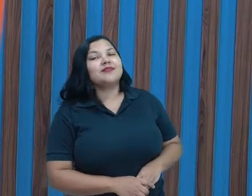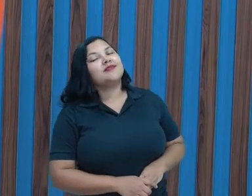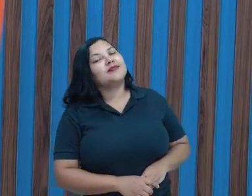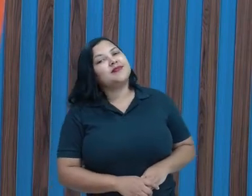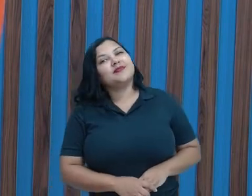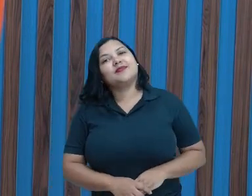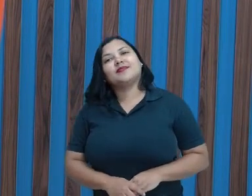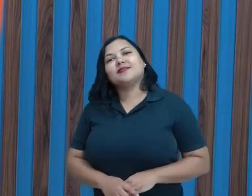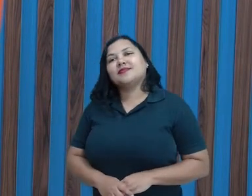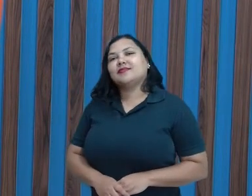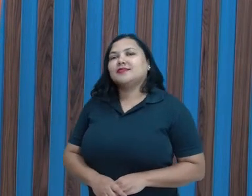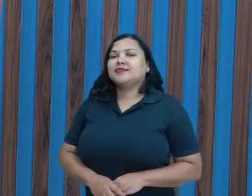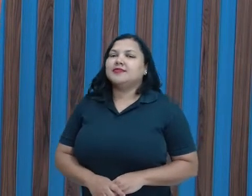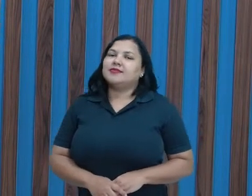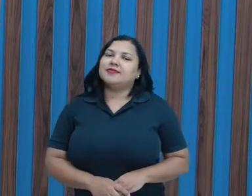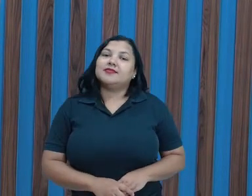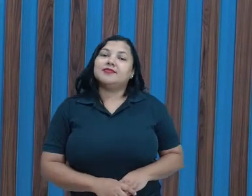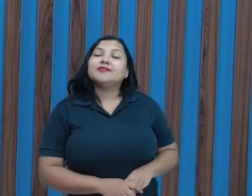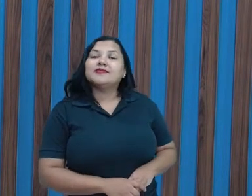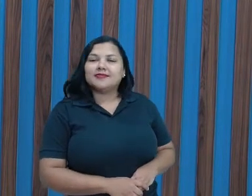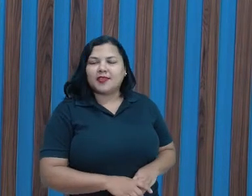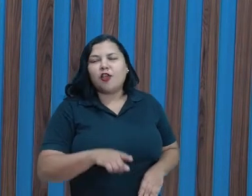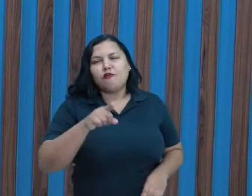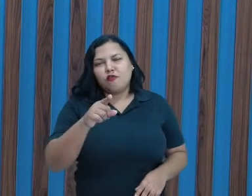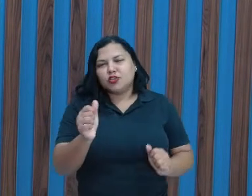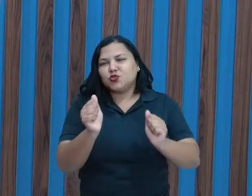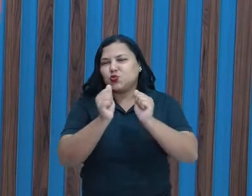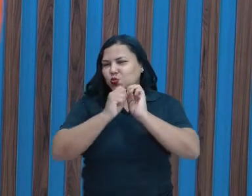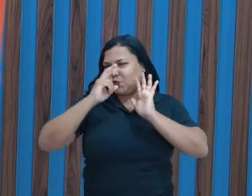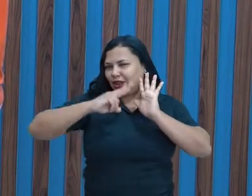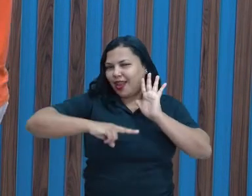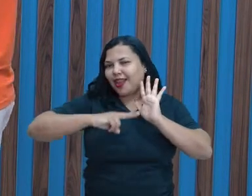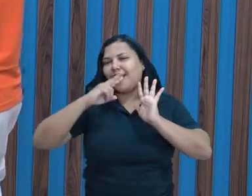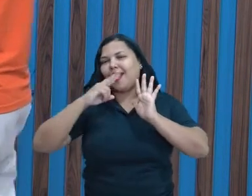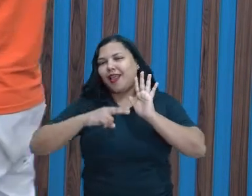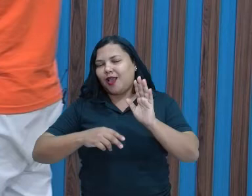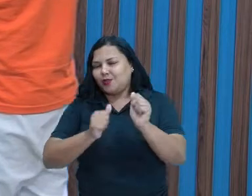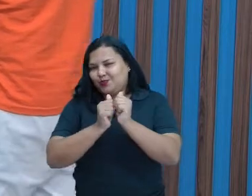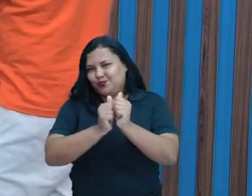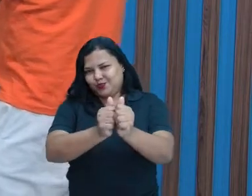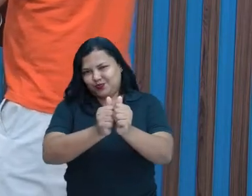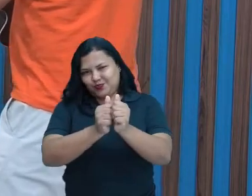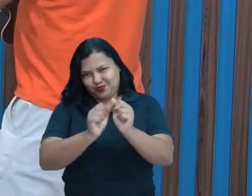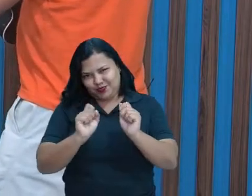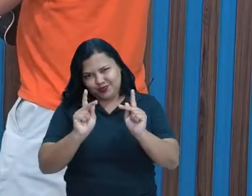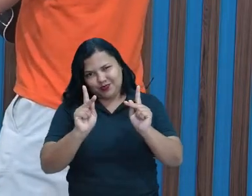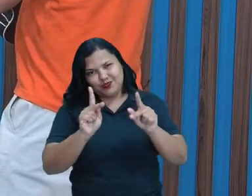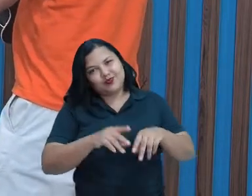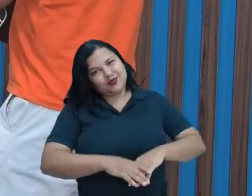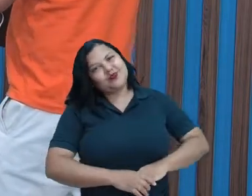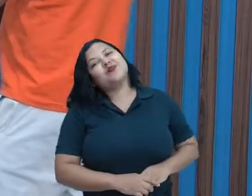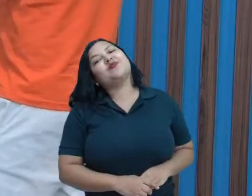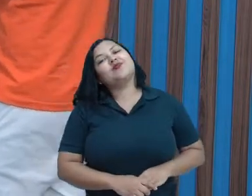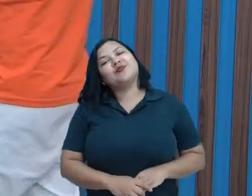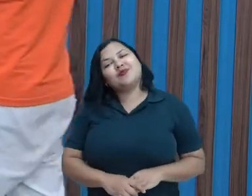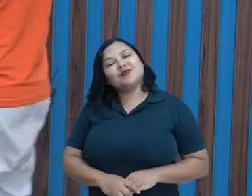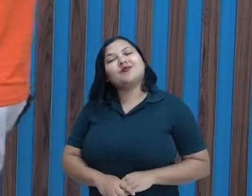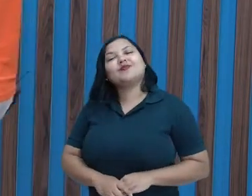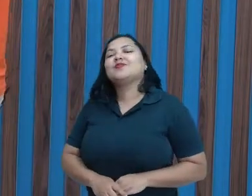if I saw you in heaven?